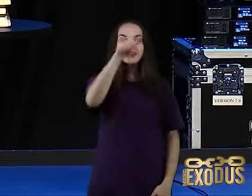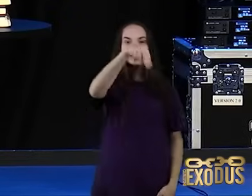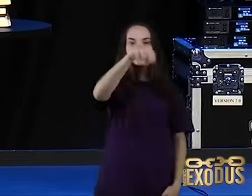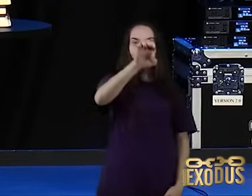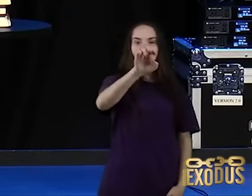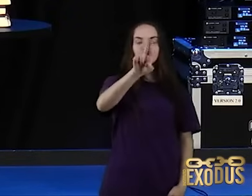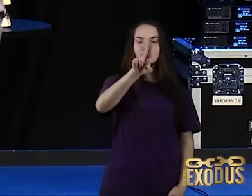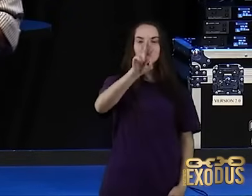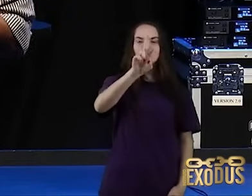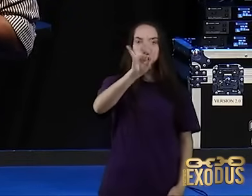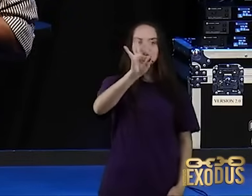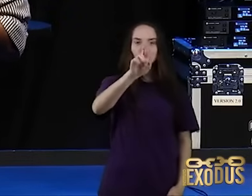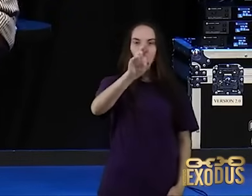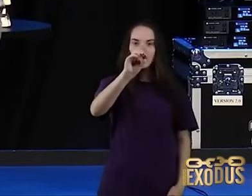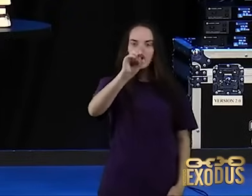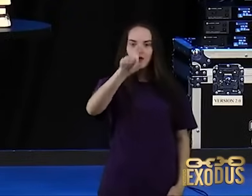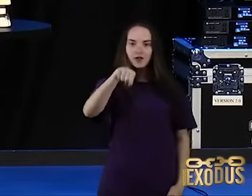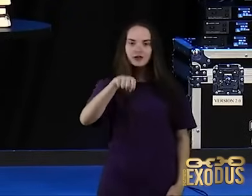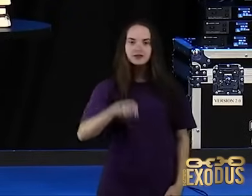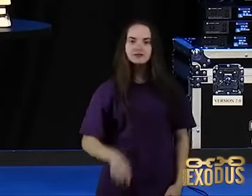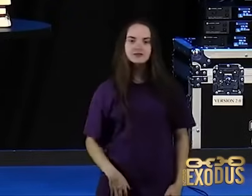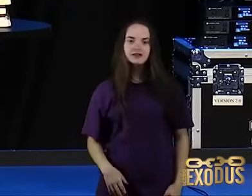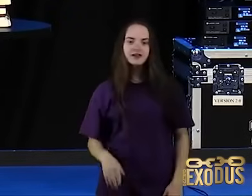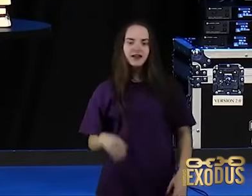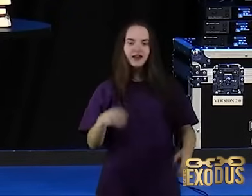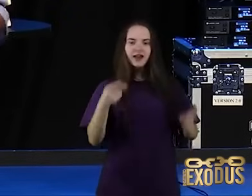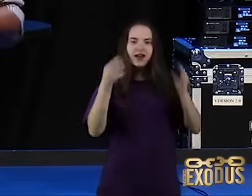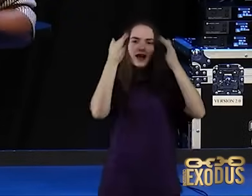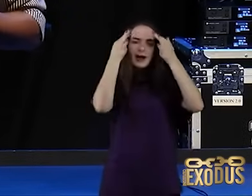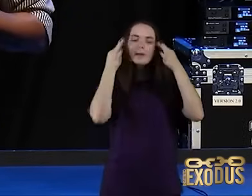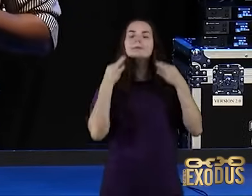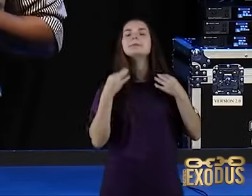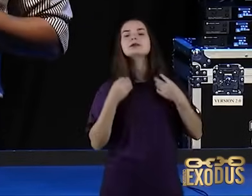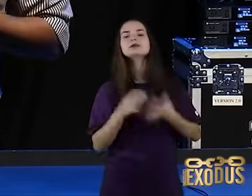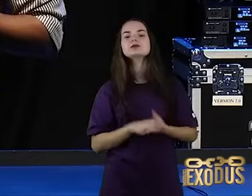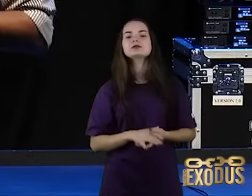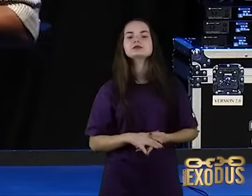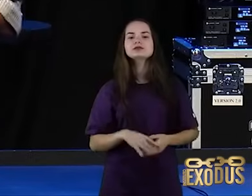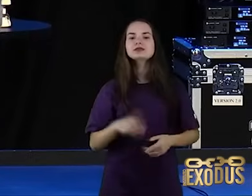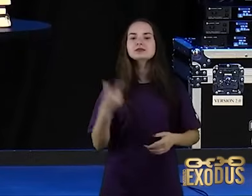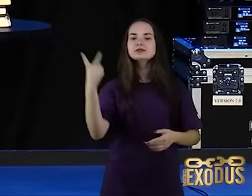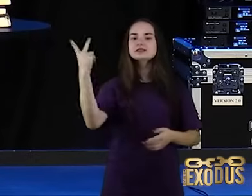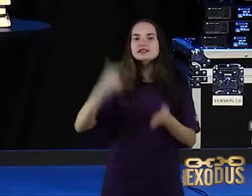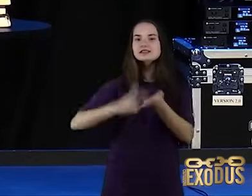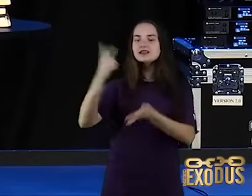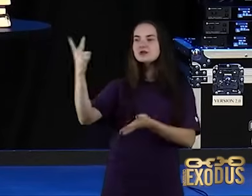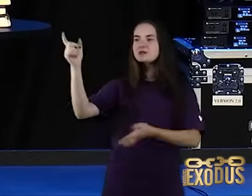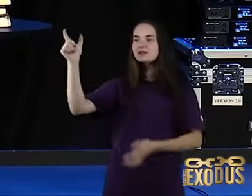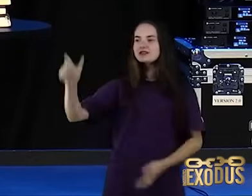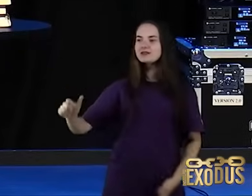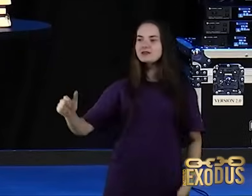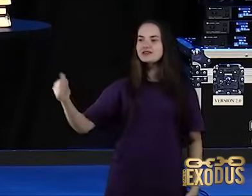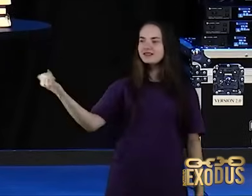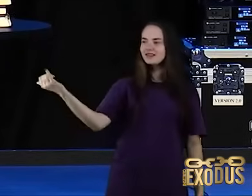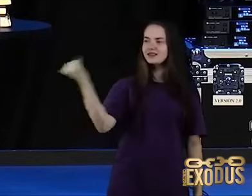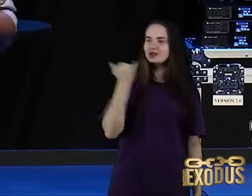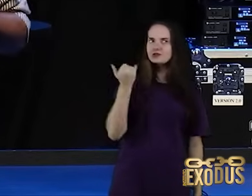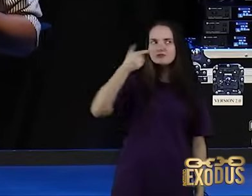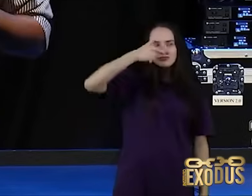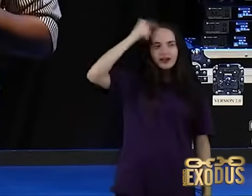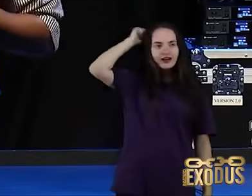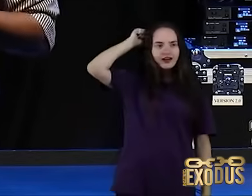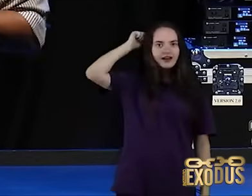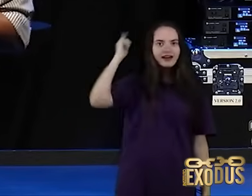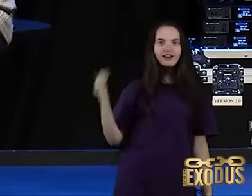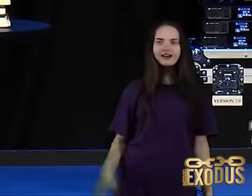era para cabelos Os Finos aí uma segunda pessoa e aí careca aí eu não é possível